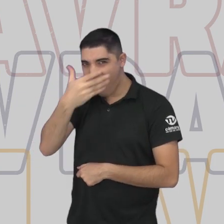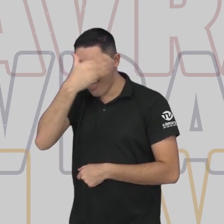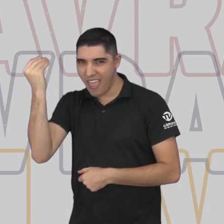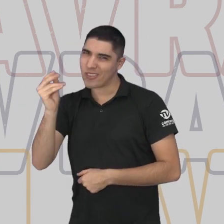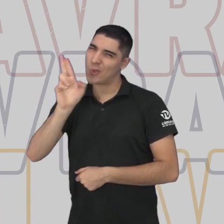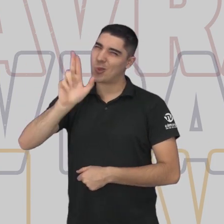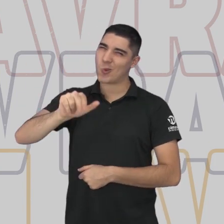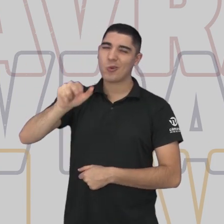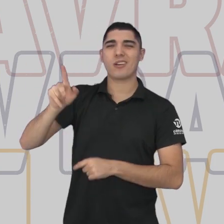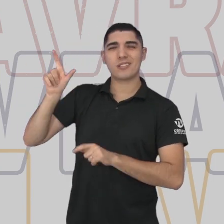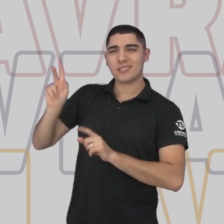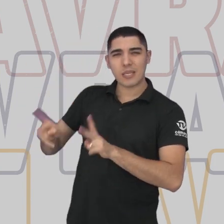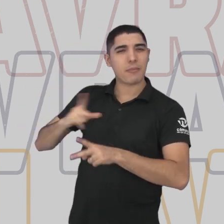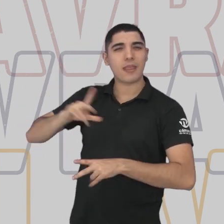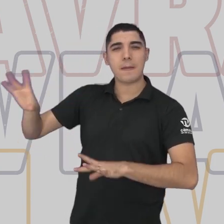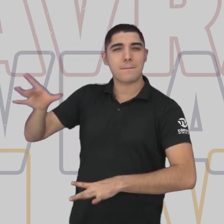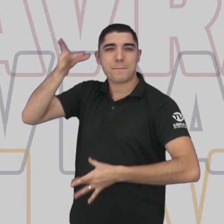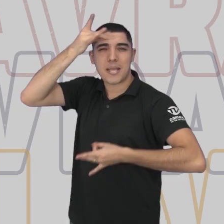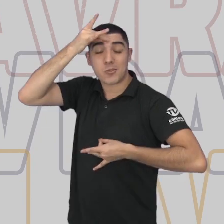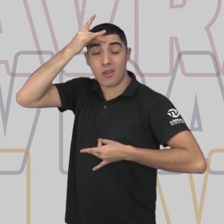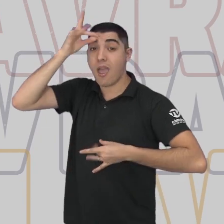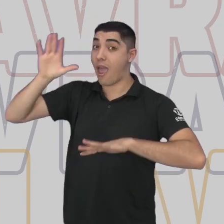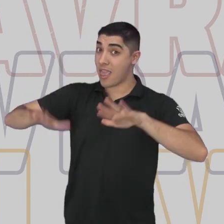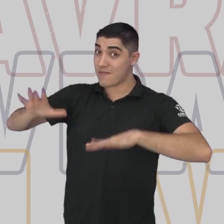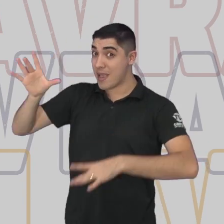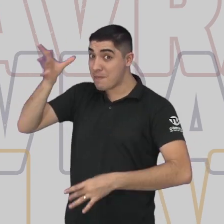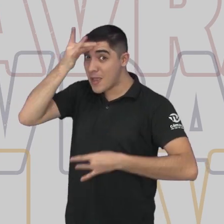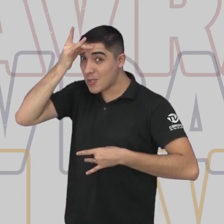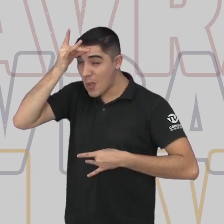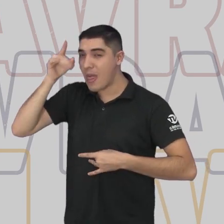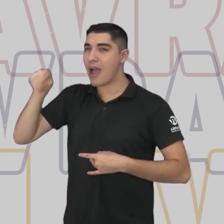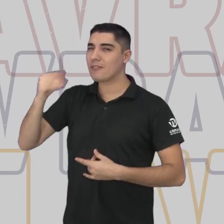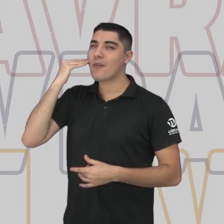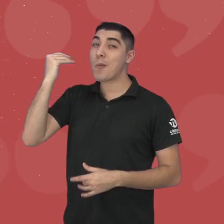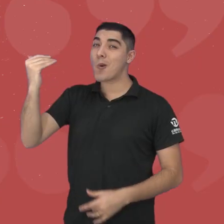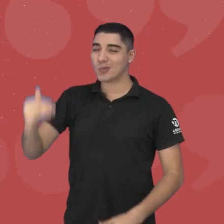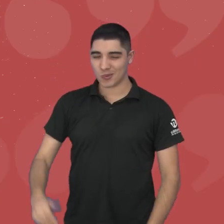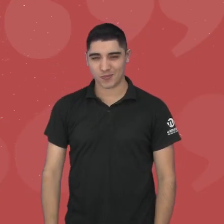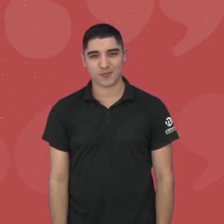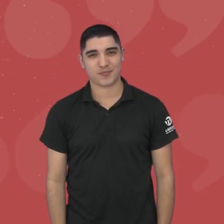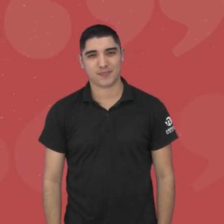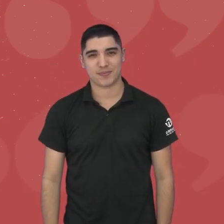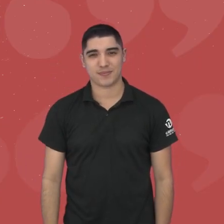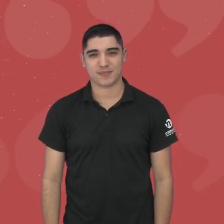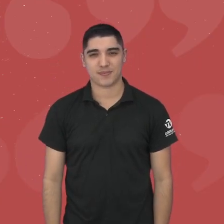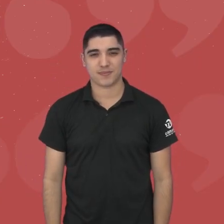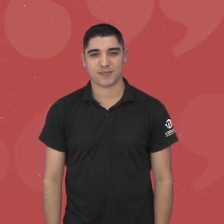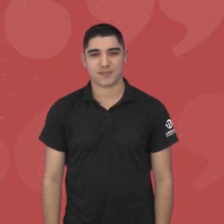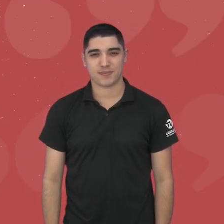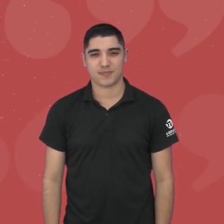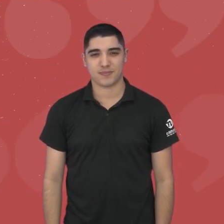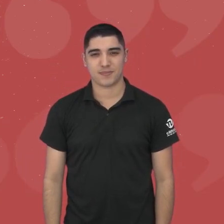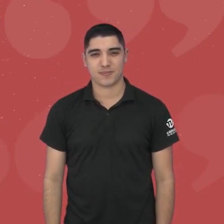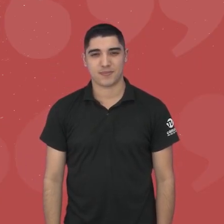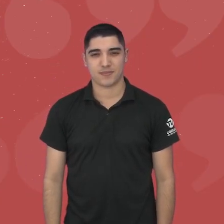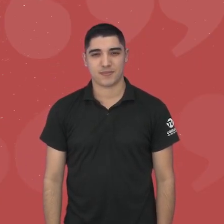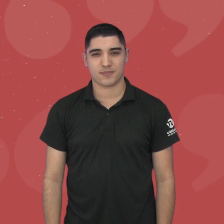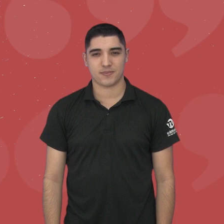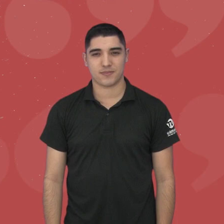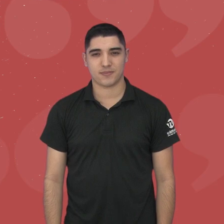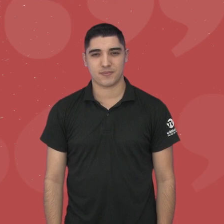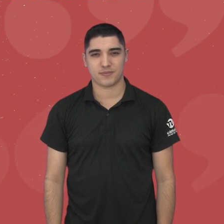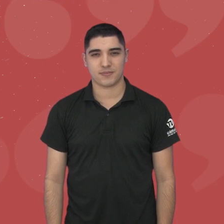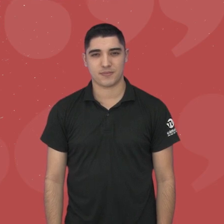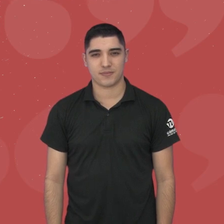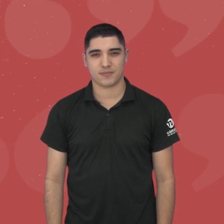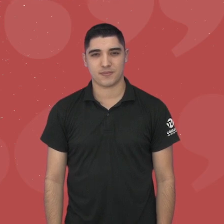esquece a história, o personagem, principalmente se for um personagem bem forte, né? Como a educação lúdica foi